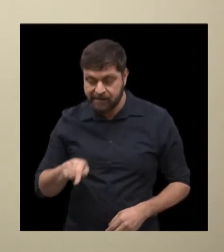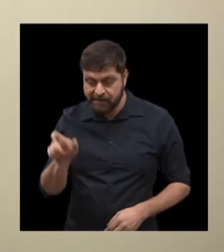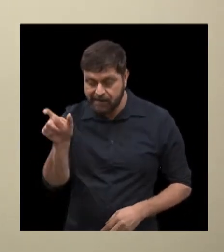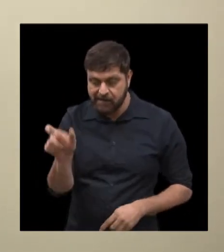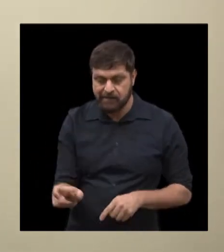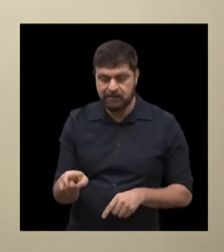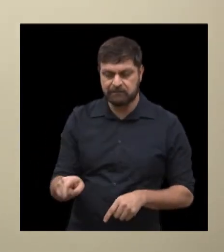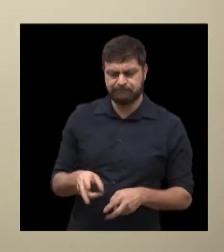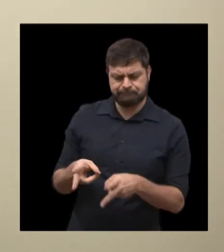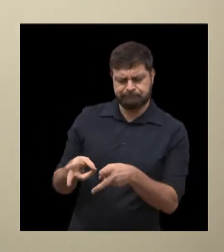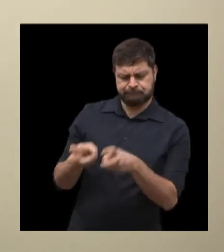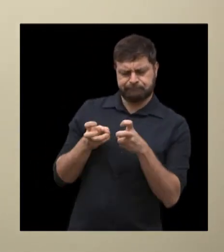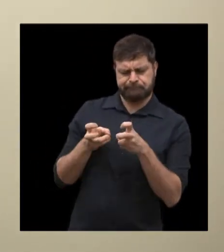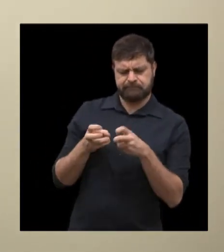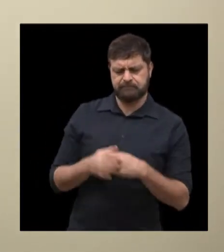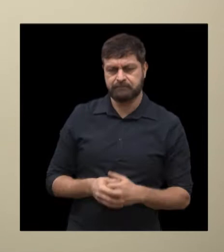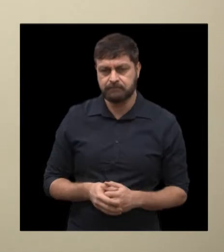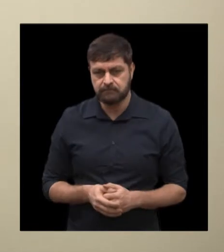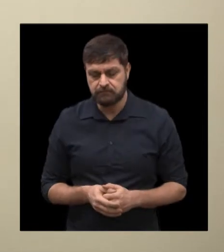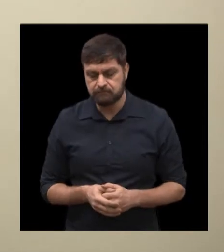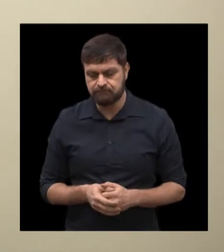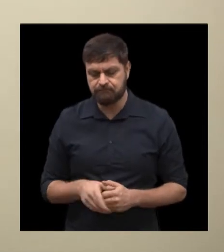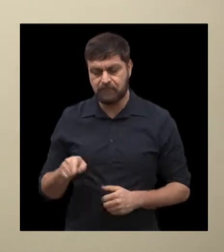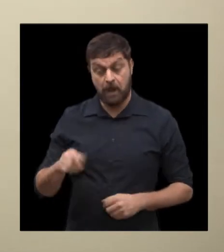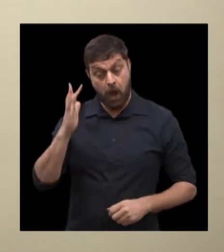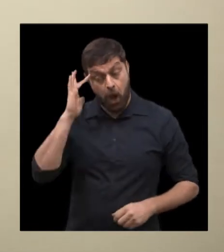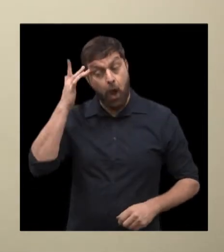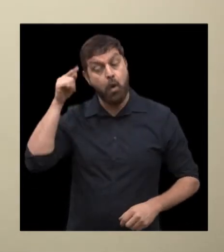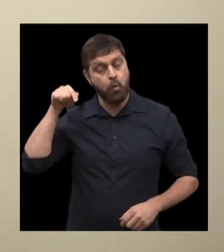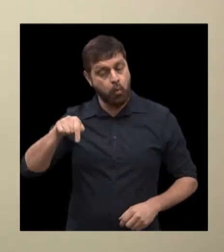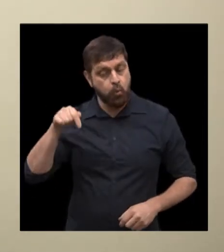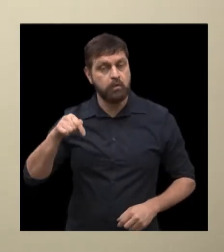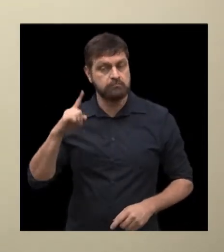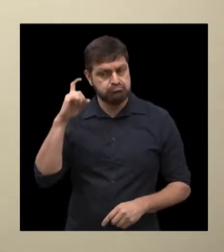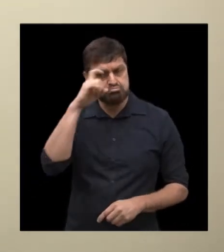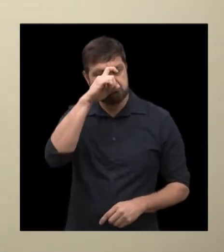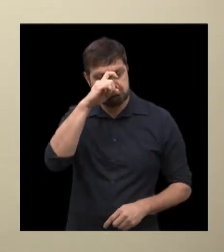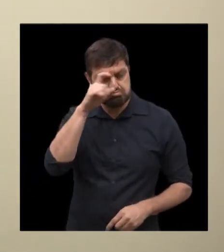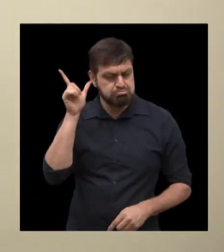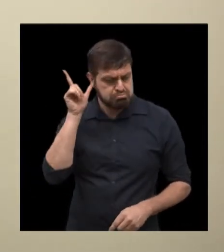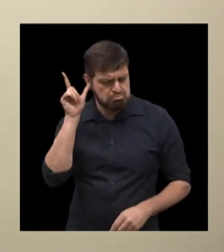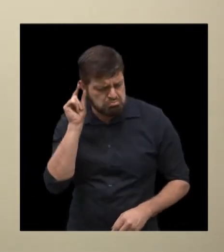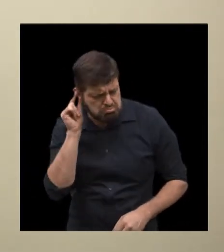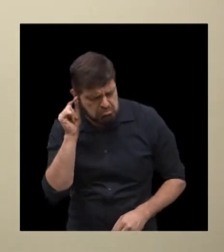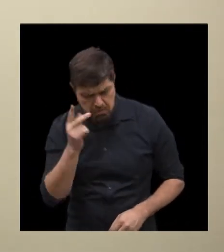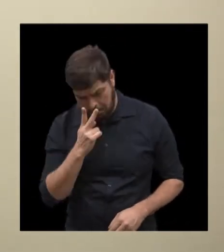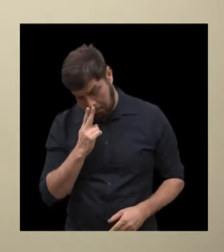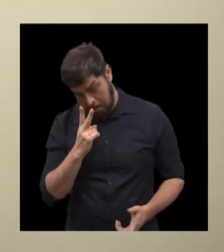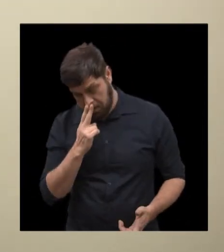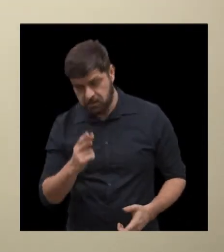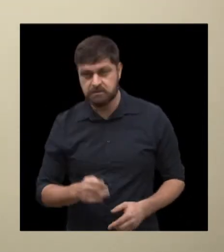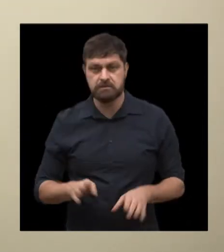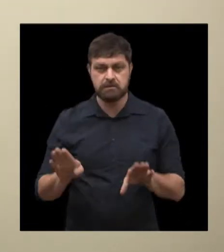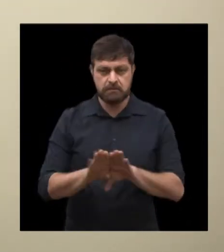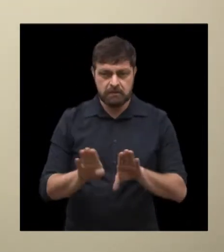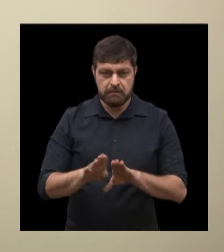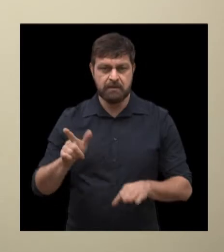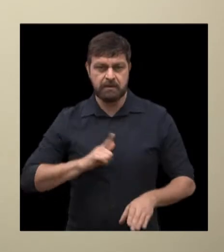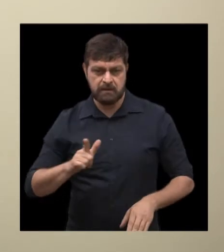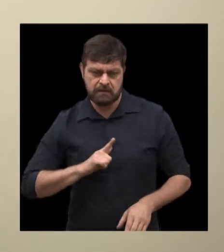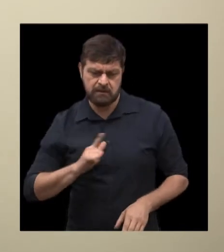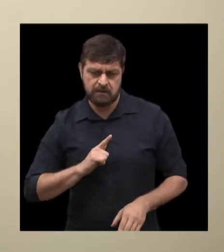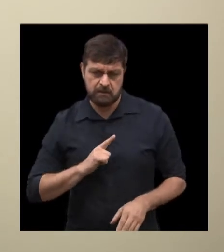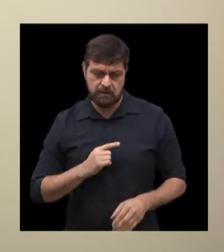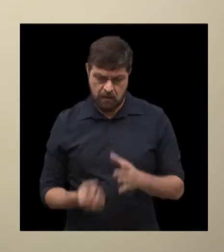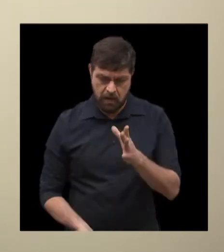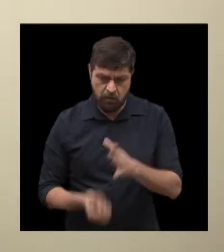vezes a levantar a hipótese de ter uma dificuldade de audição. Existe também a perda auditiva que